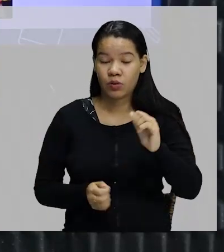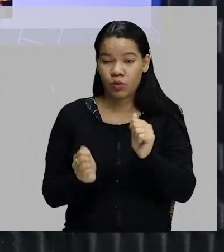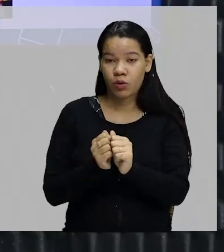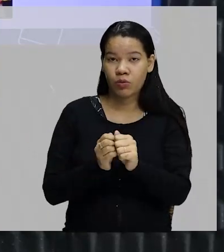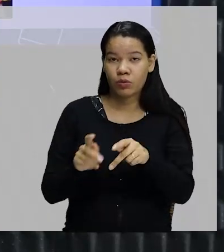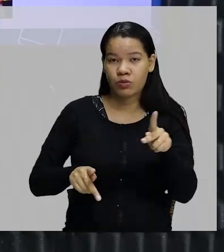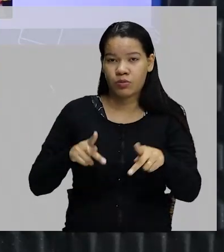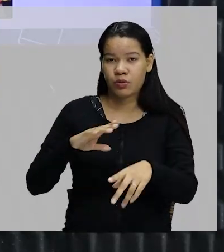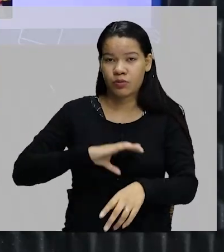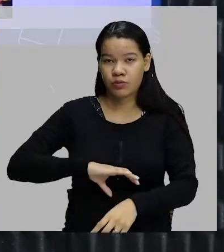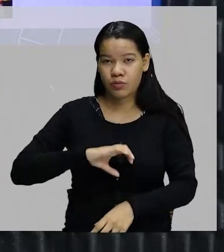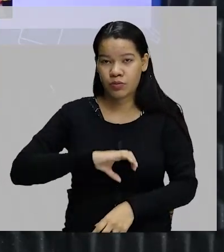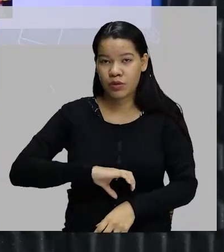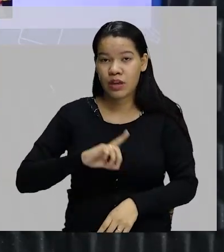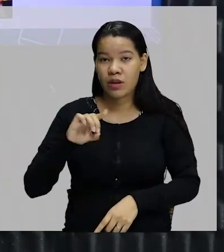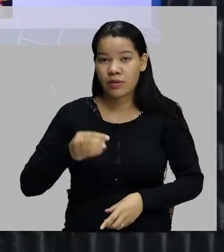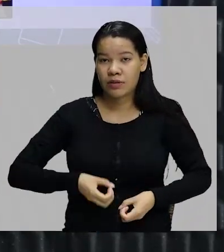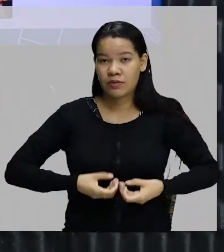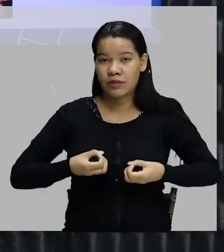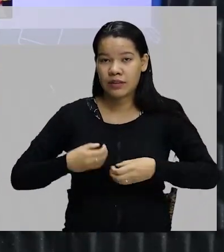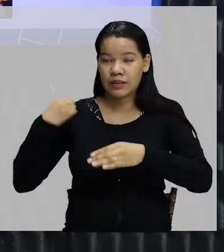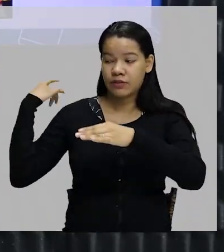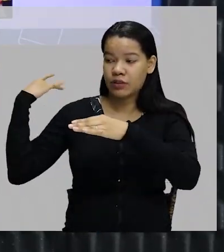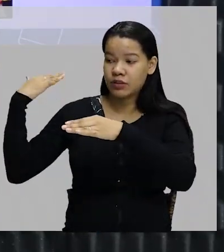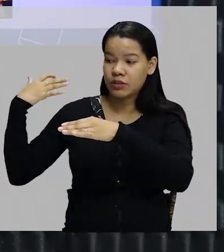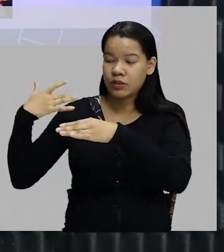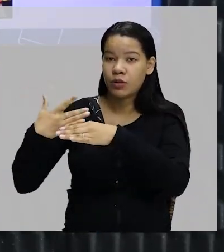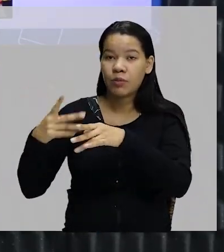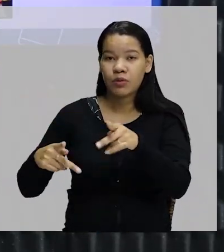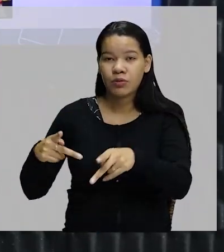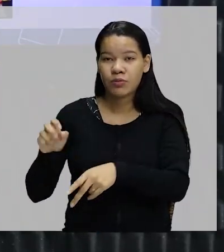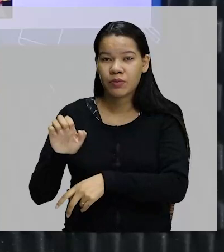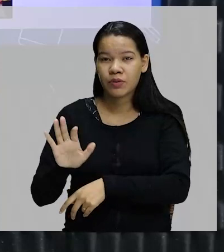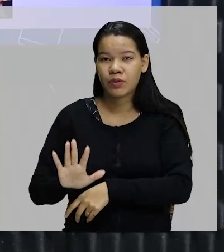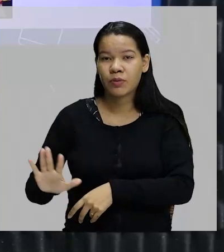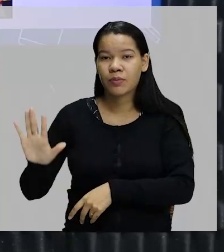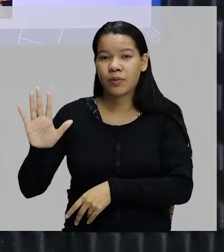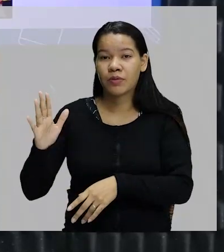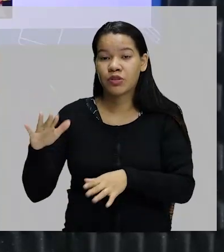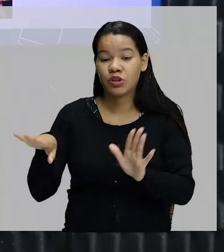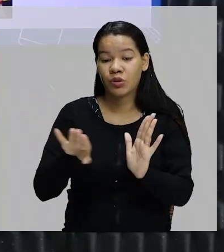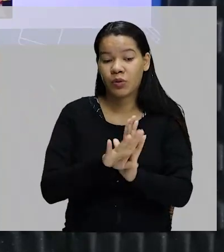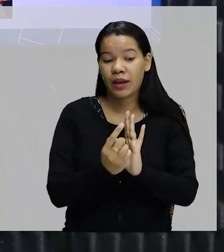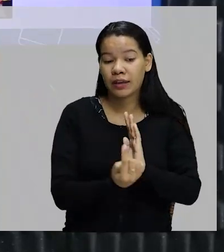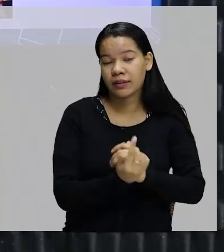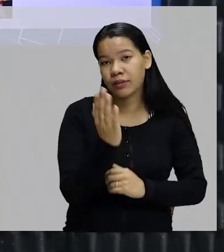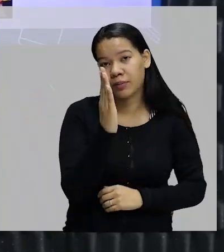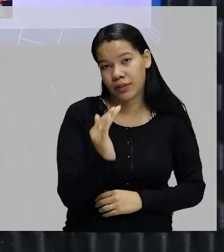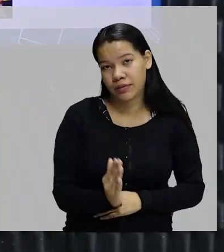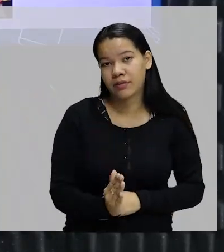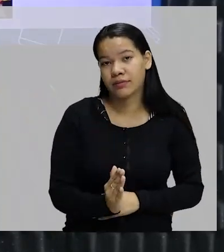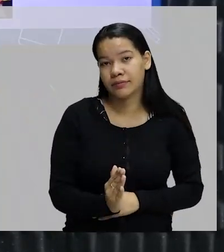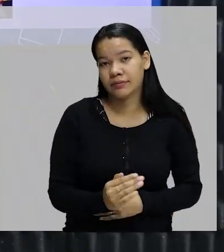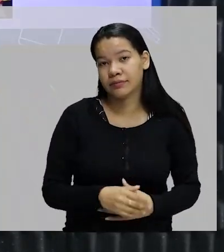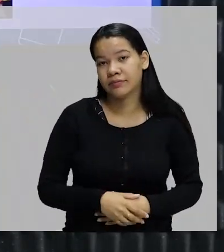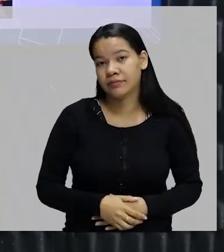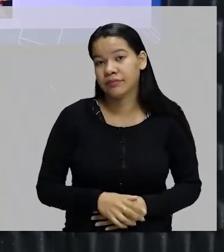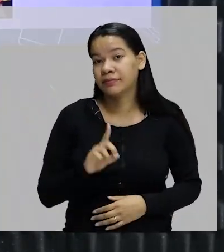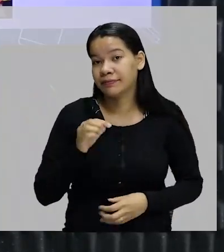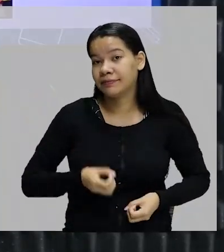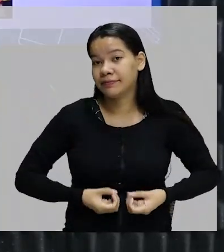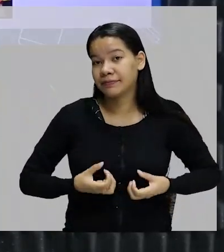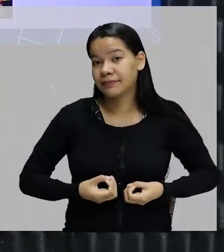É uma manifestação que foi trazida pelos europeus para o nosso país, para o nosso Brasil. É uma manifestação